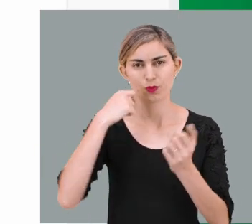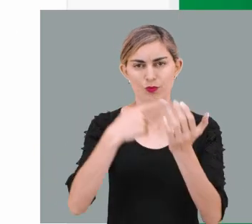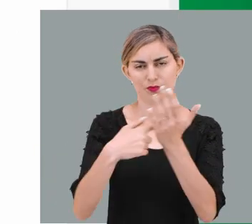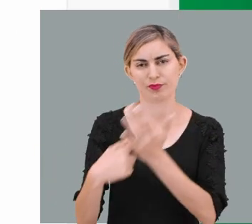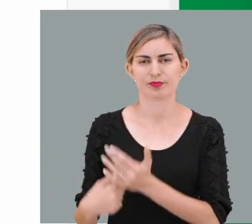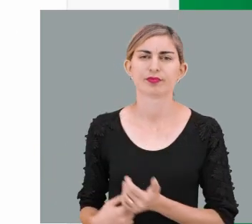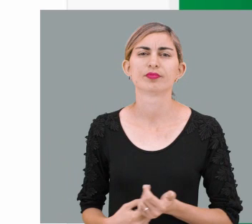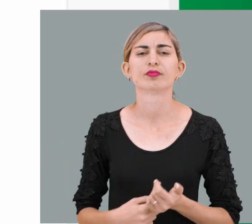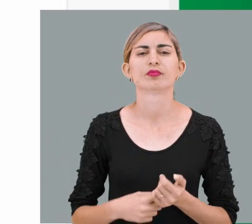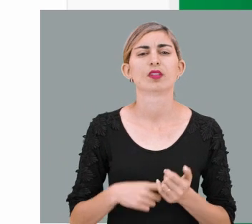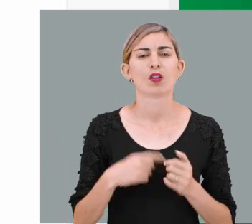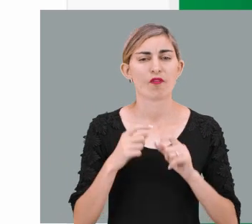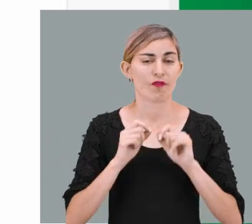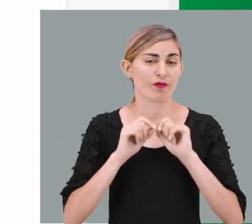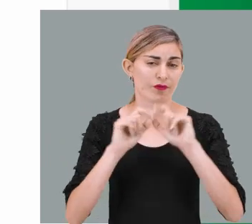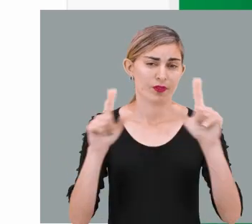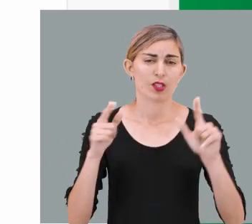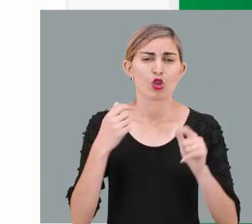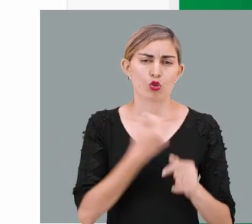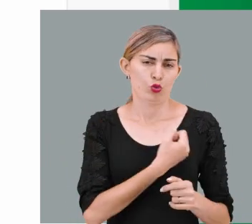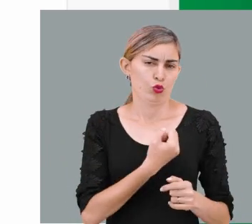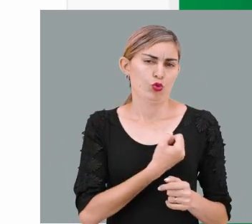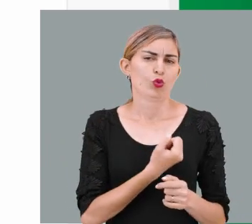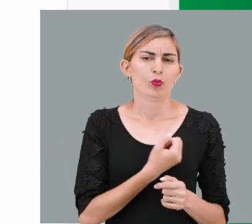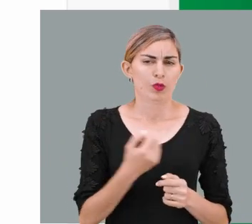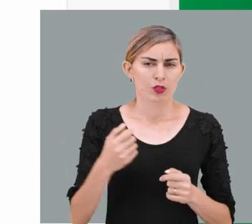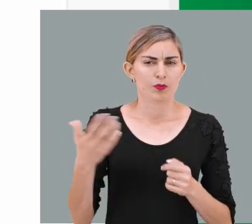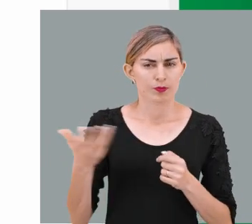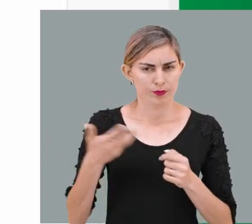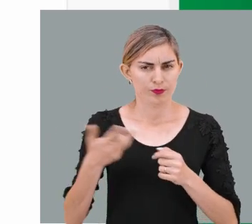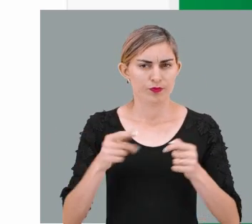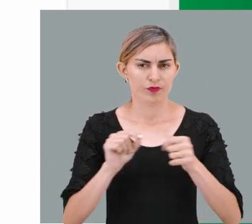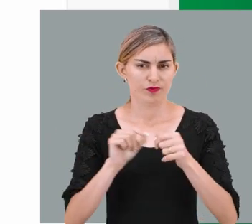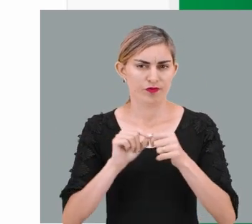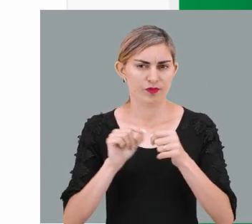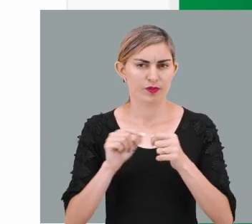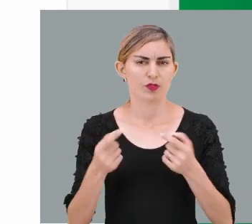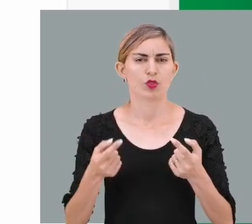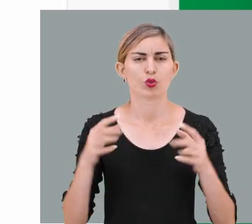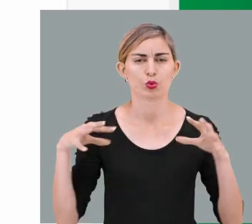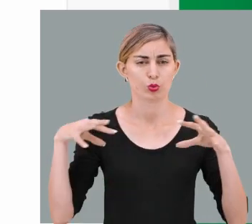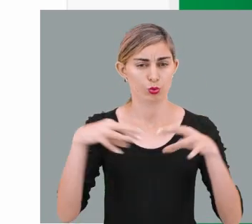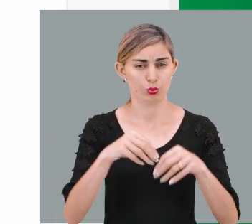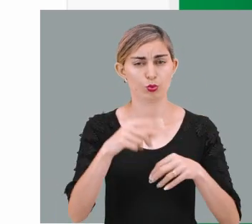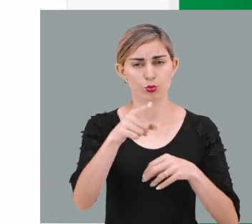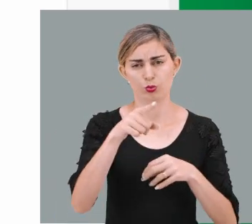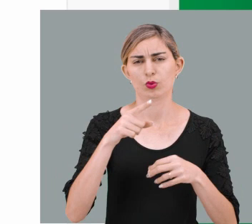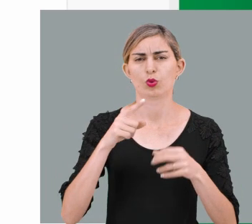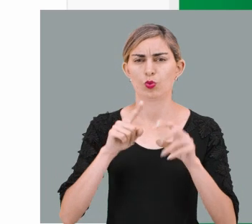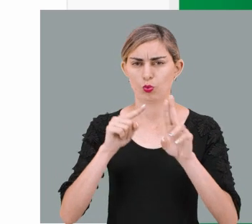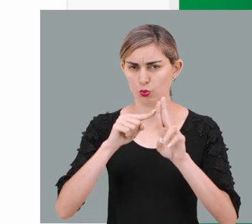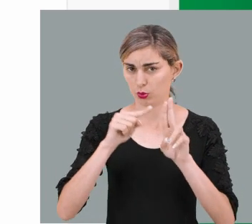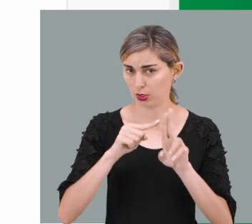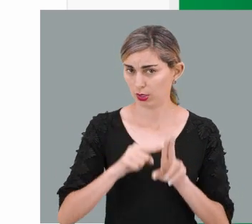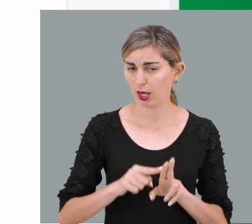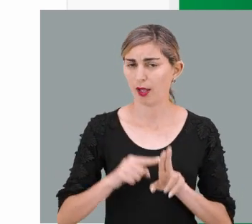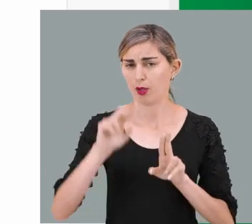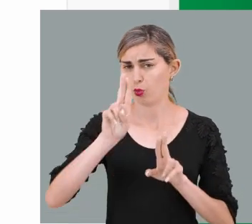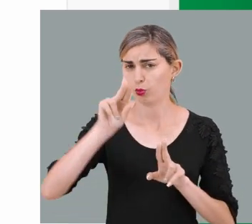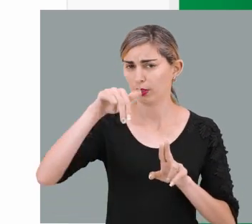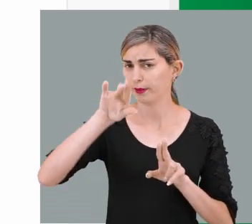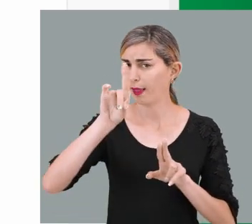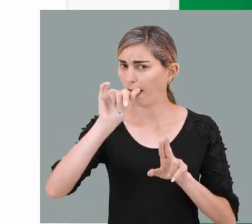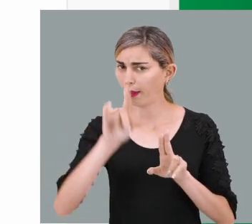itens. Desta forma, o número de unidades produzidas por semana, lembre-se, o número de unidades produzidas